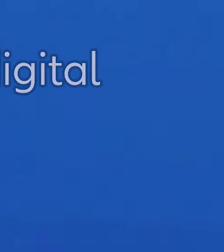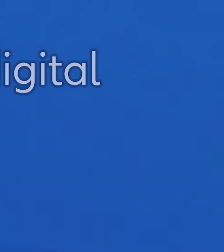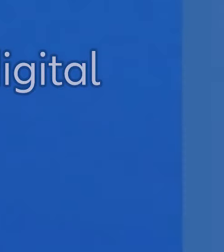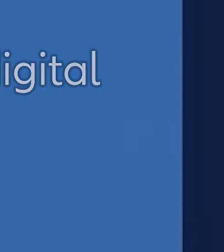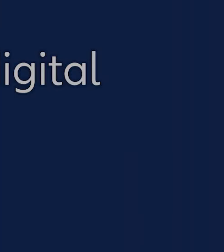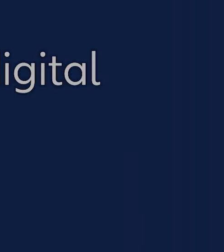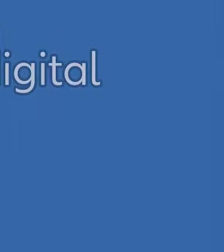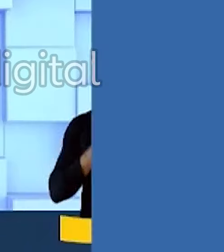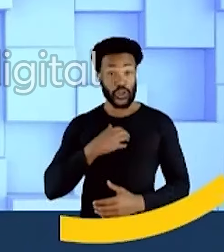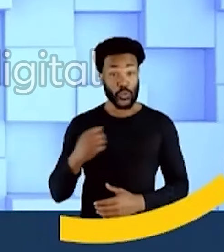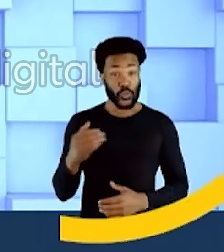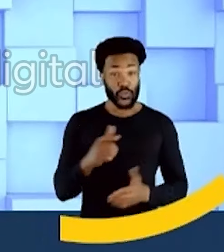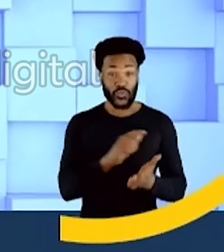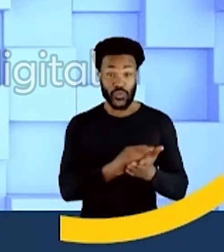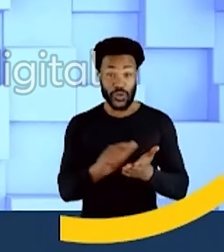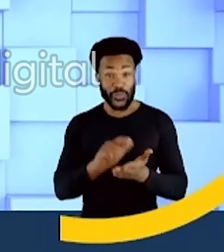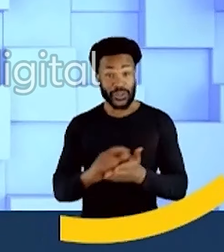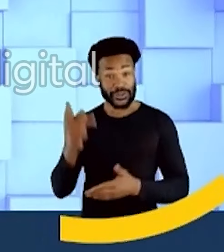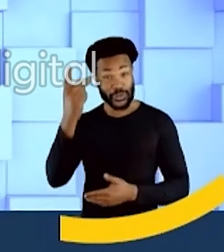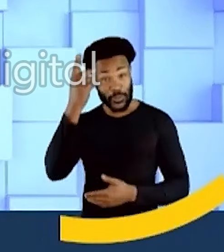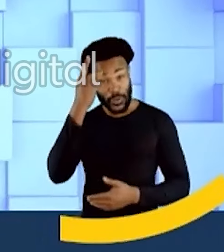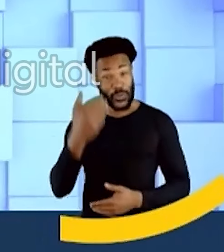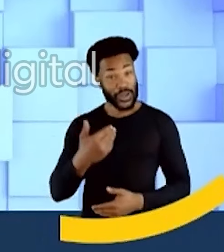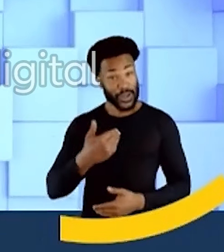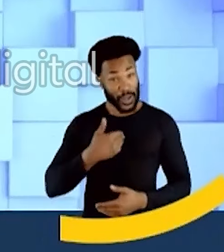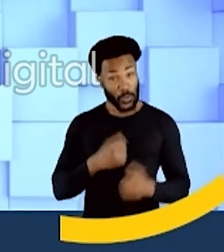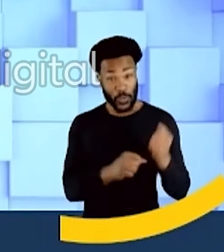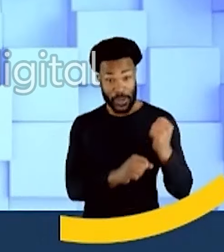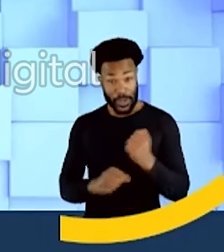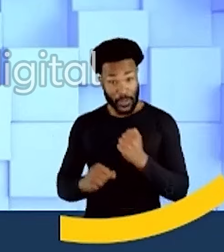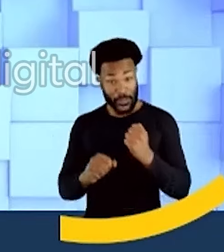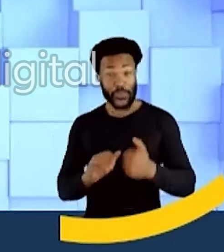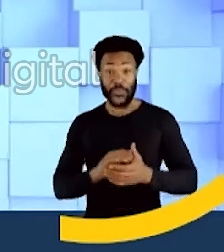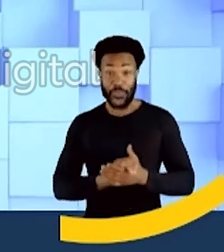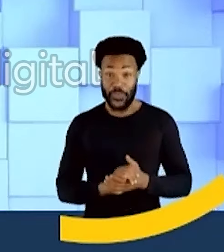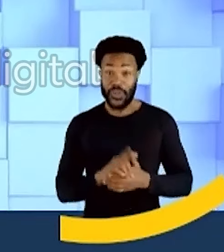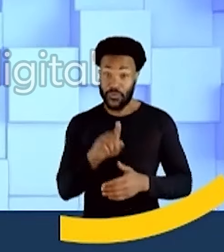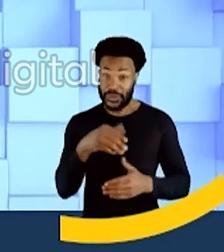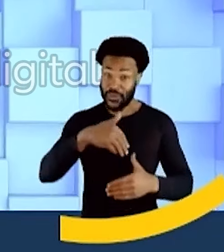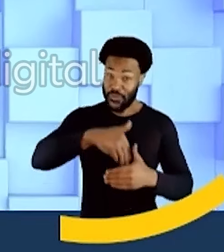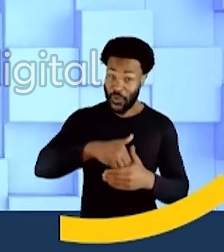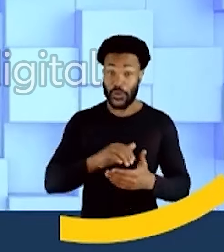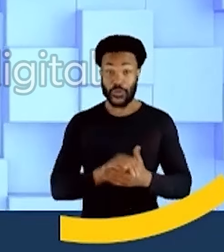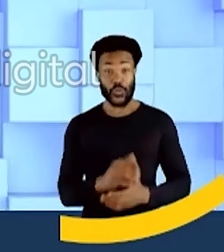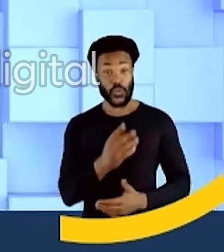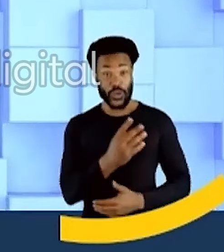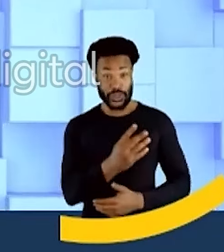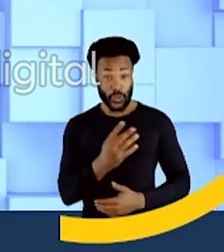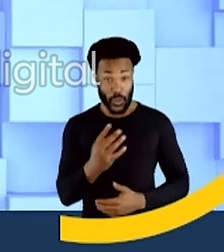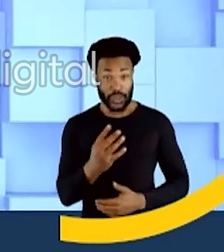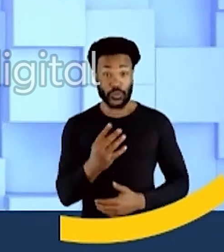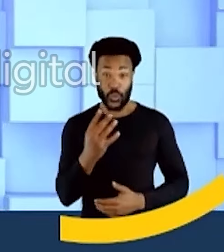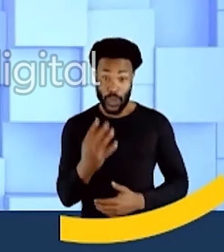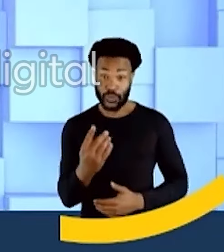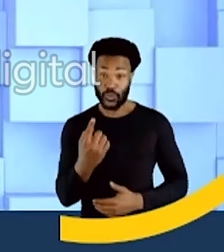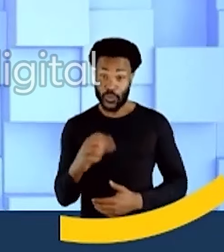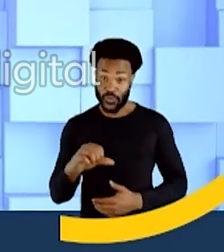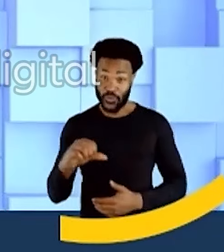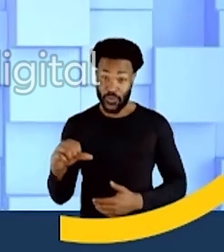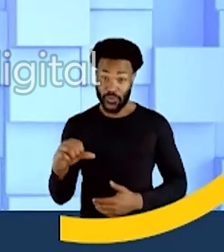União Brasil. Um jeito novo de limpar São Paulo. Eu sou a Garista Lopes e conto com seu voto, 44